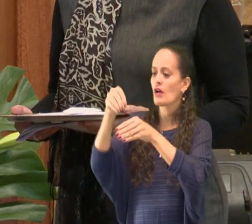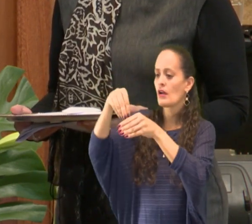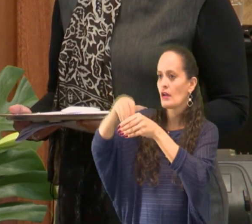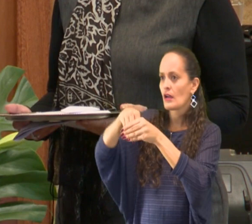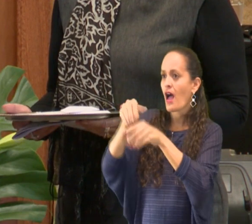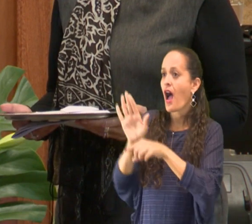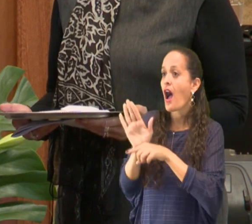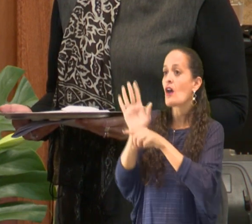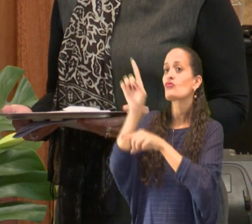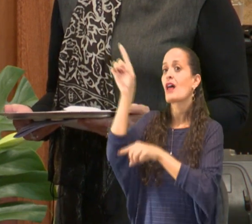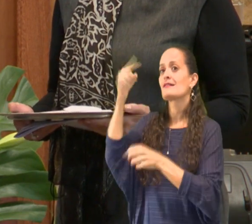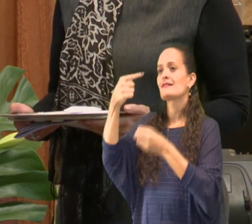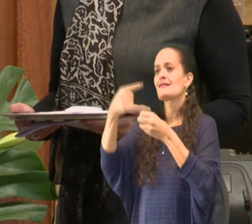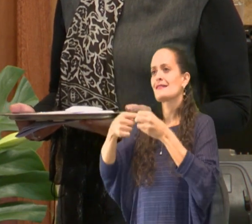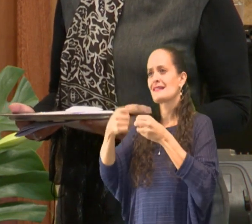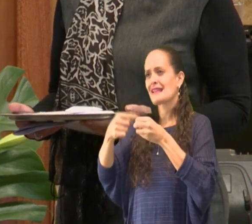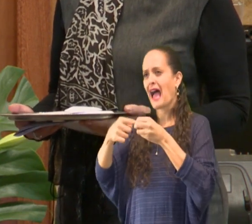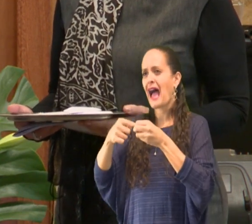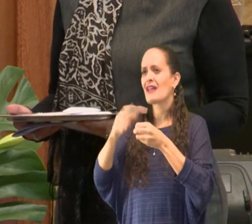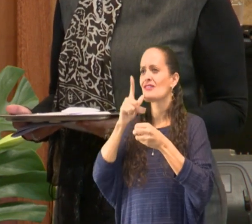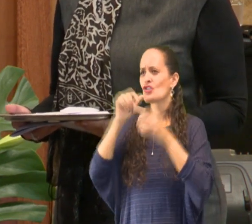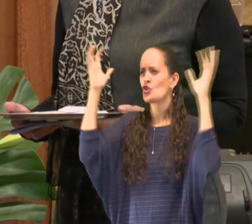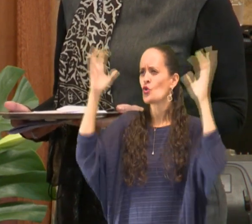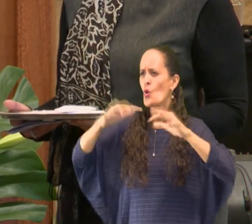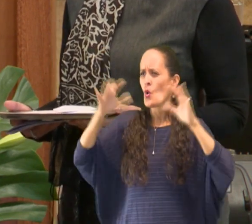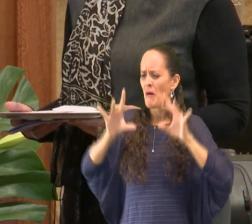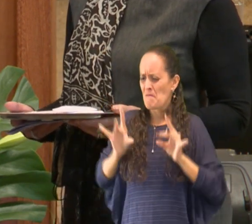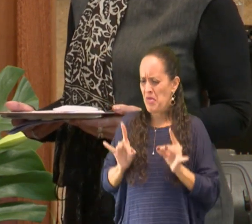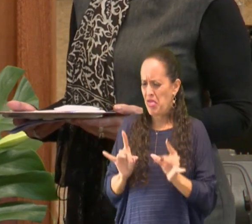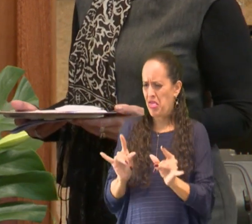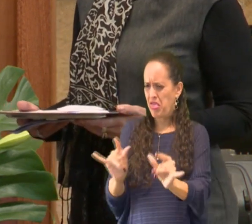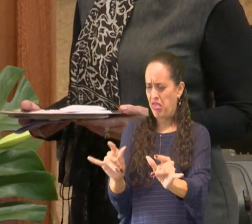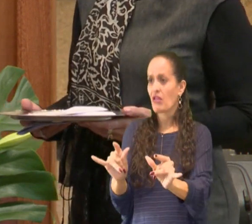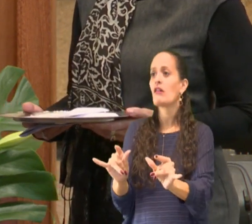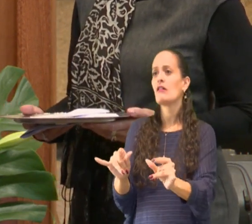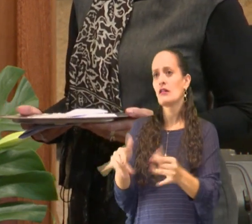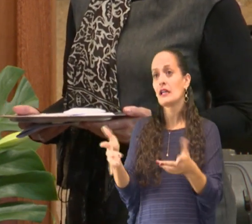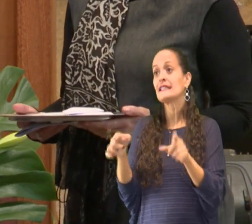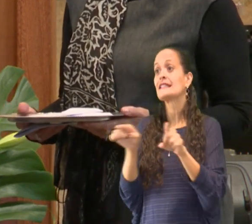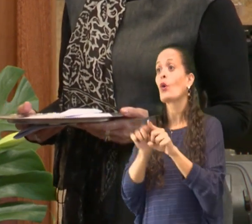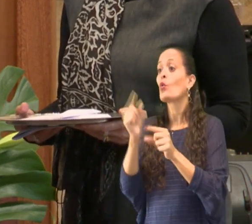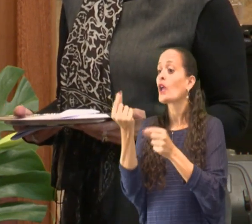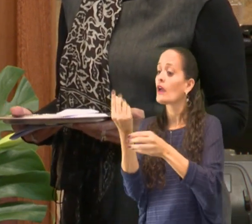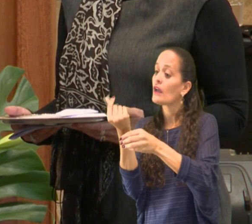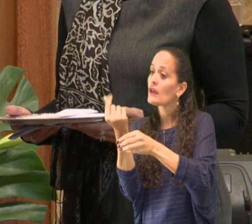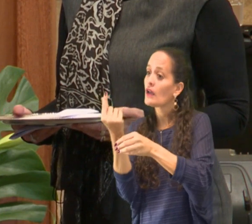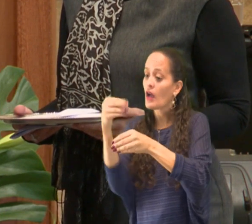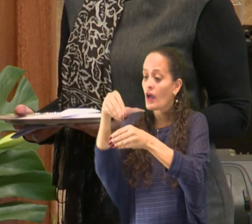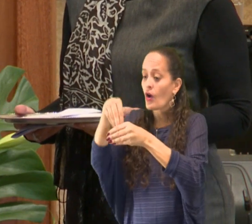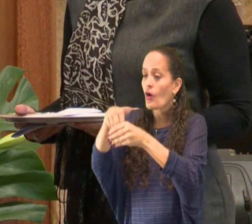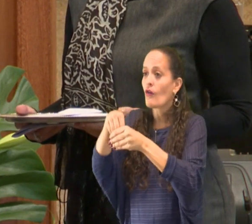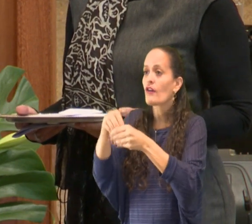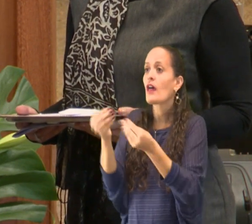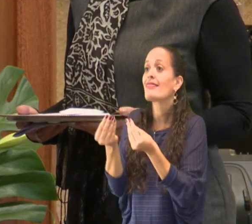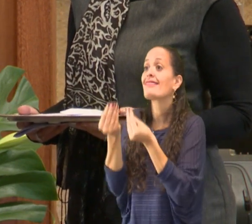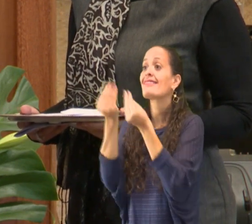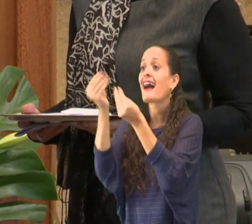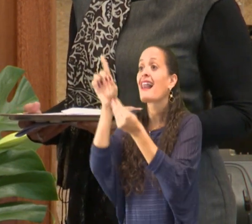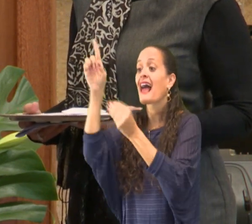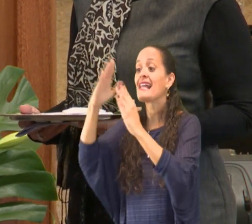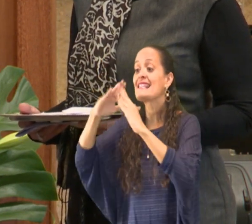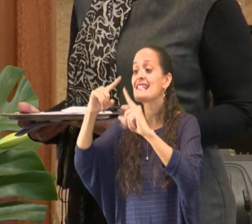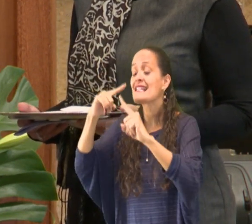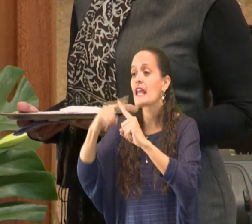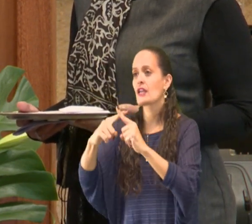para abençoar aquela cidade. E as ofertas serão destinadas às igrejas batistas, elas não serão destinadas a ninguém